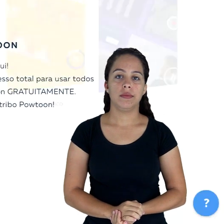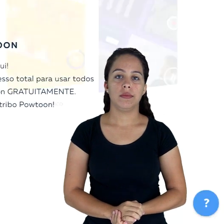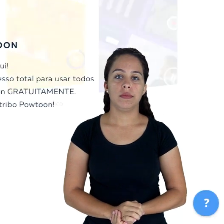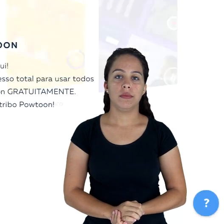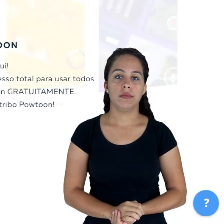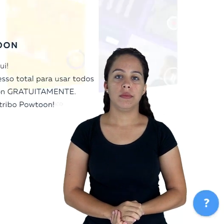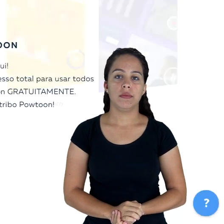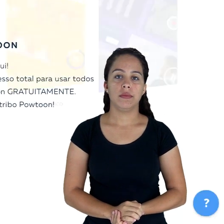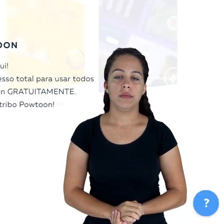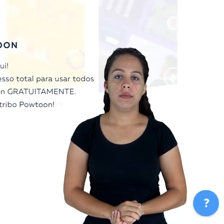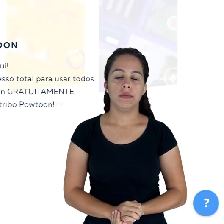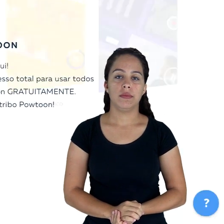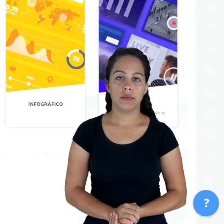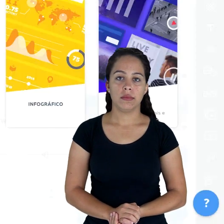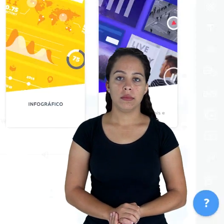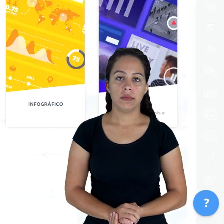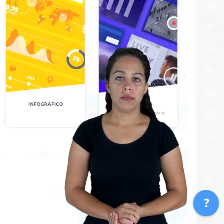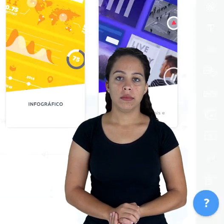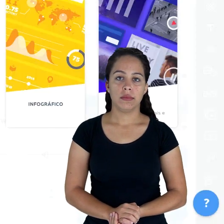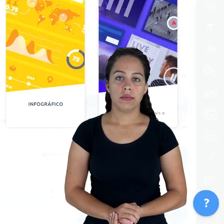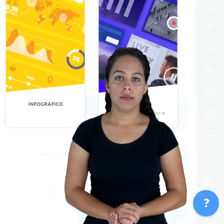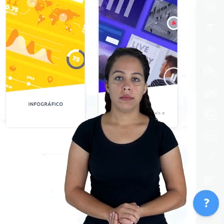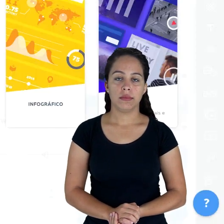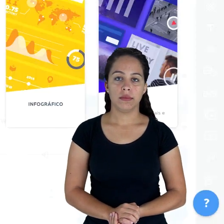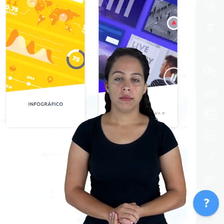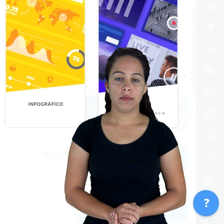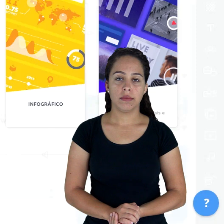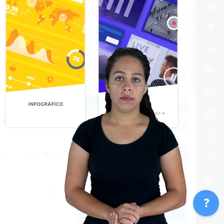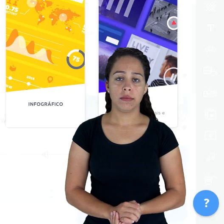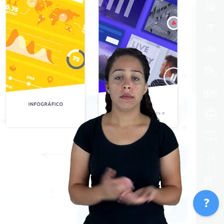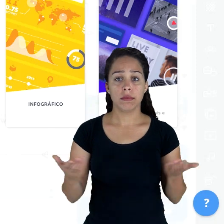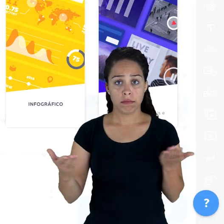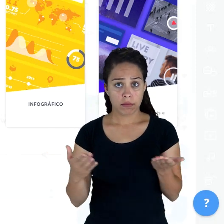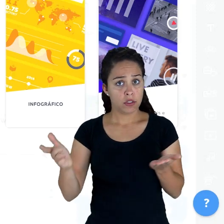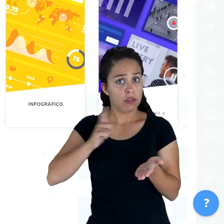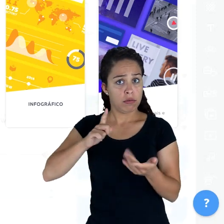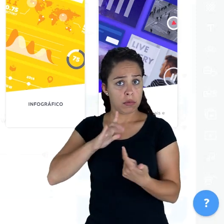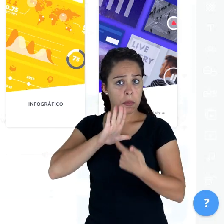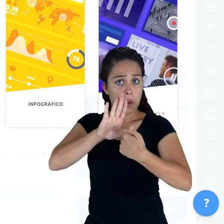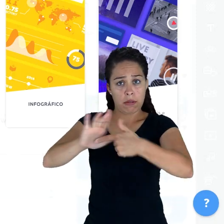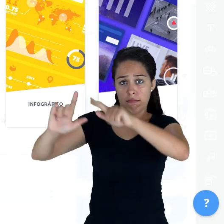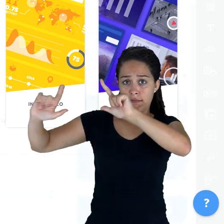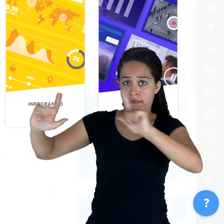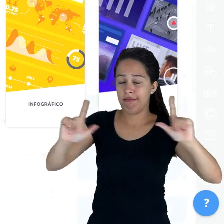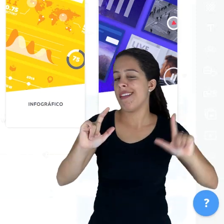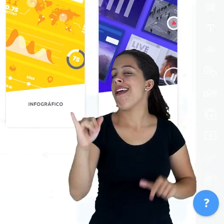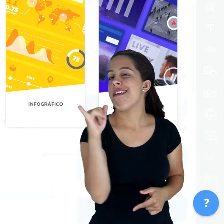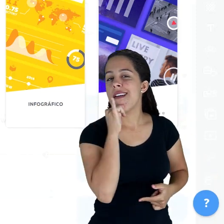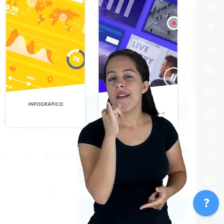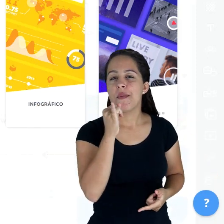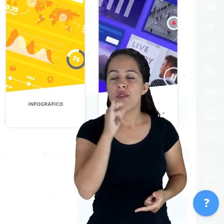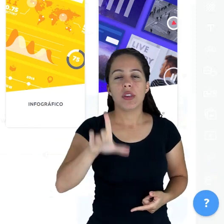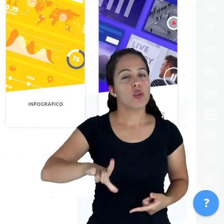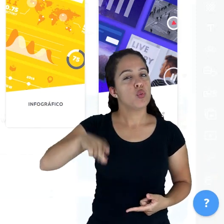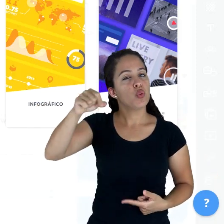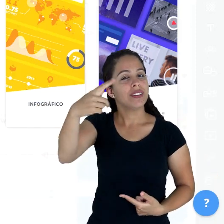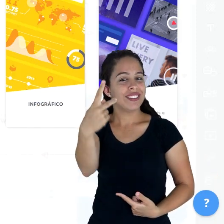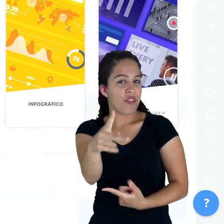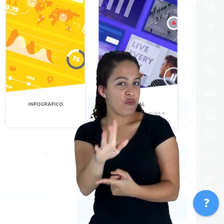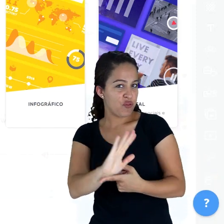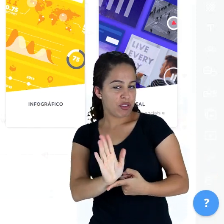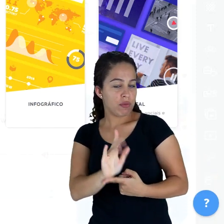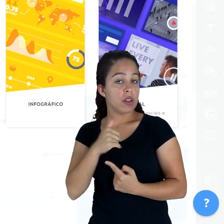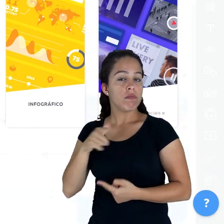vamos neste momento ele oferece alguns visuais que podem servir para o seu vídeo eu escolher esse